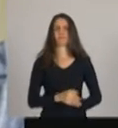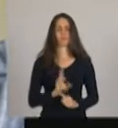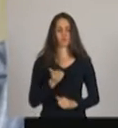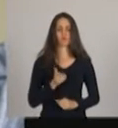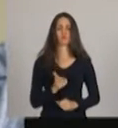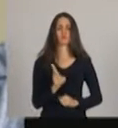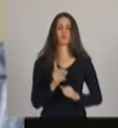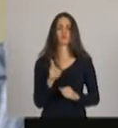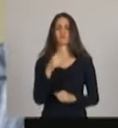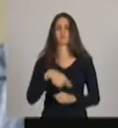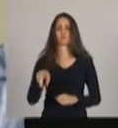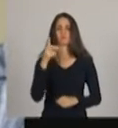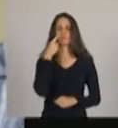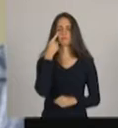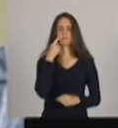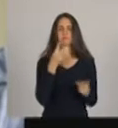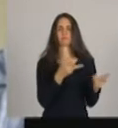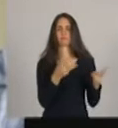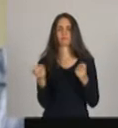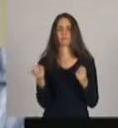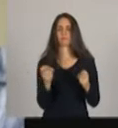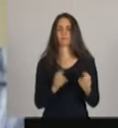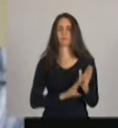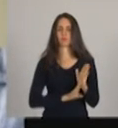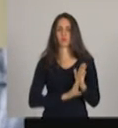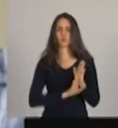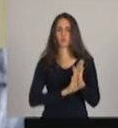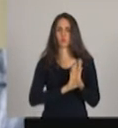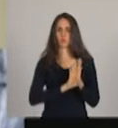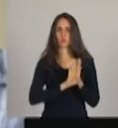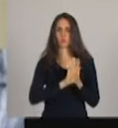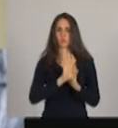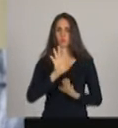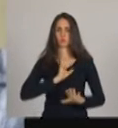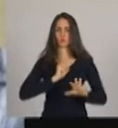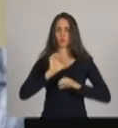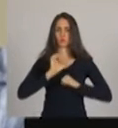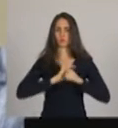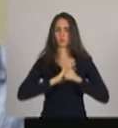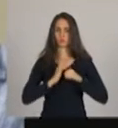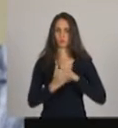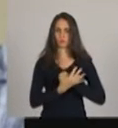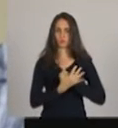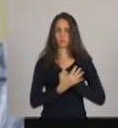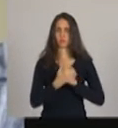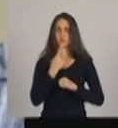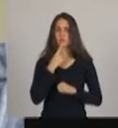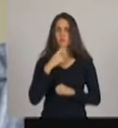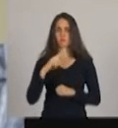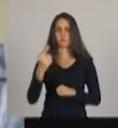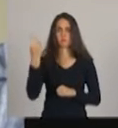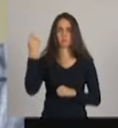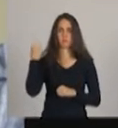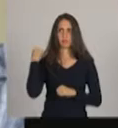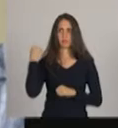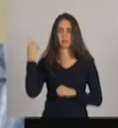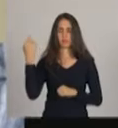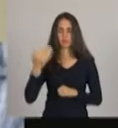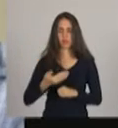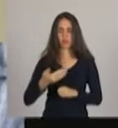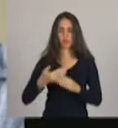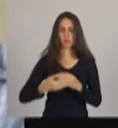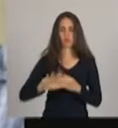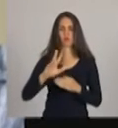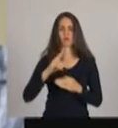E ainda nós estamos vendo uma crescente dos casos em relação à semana passada,